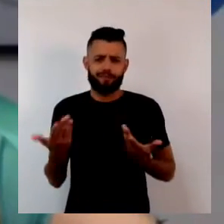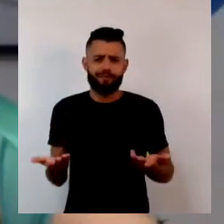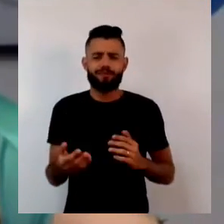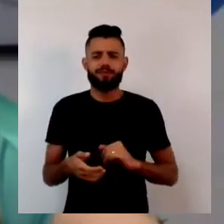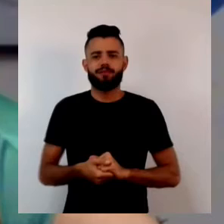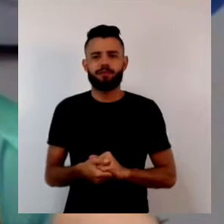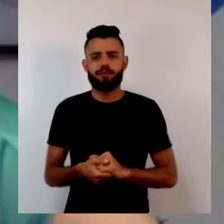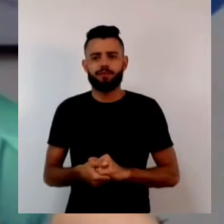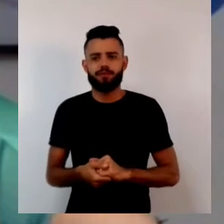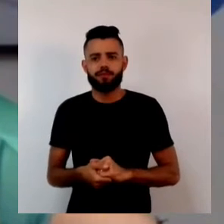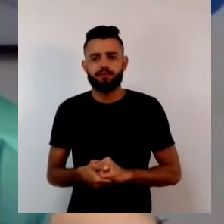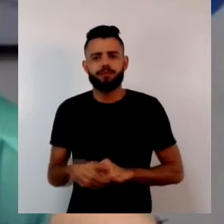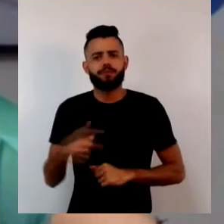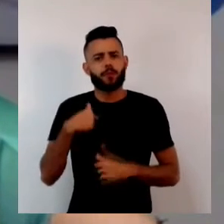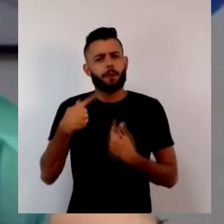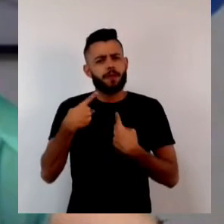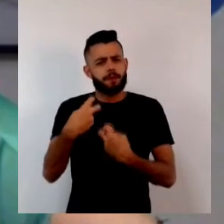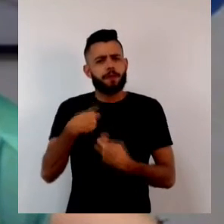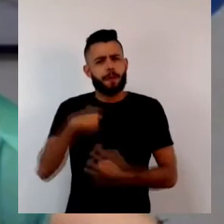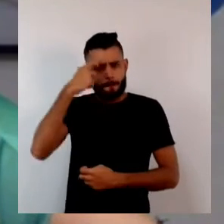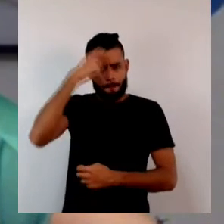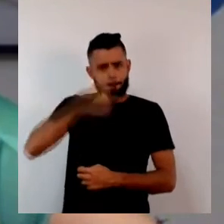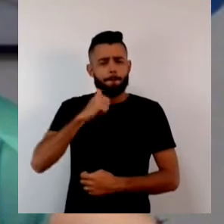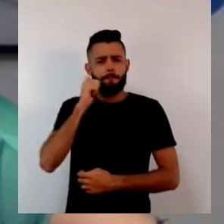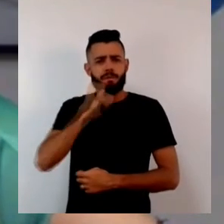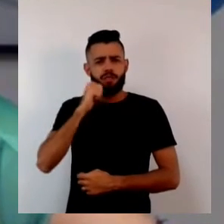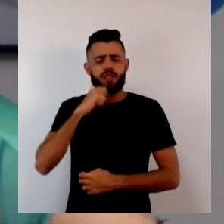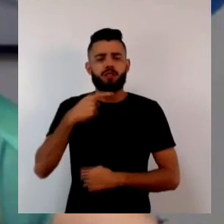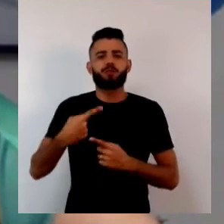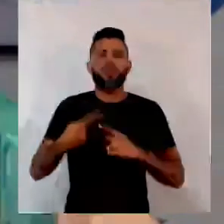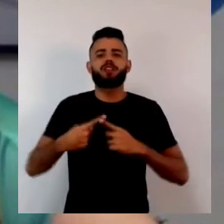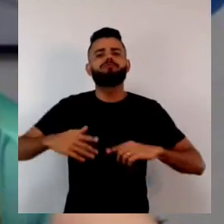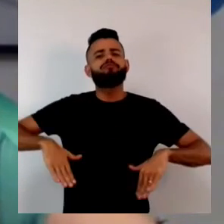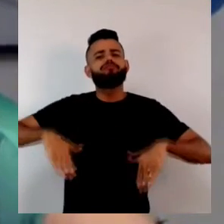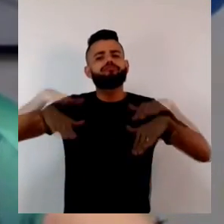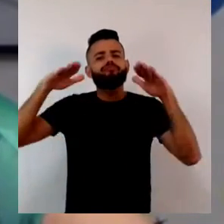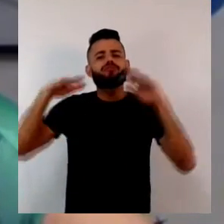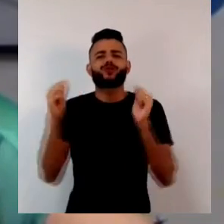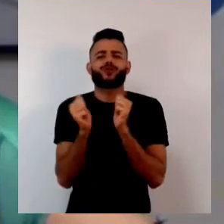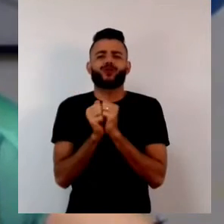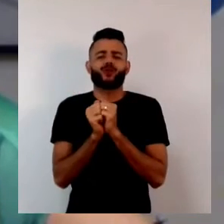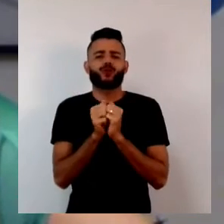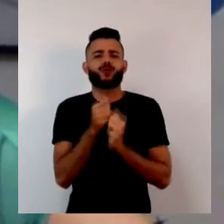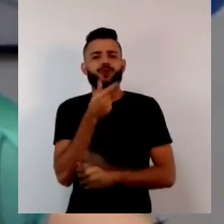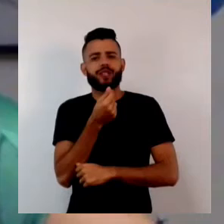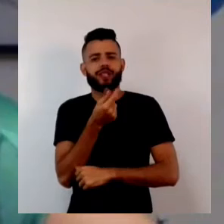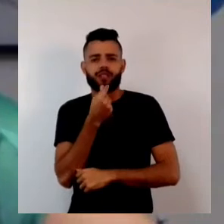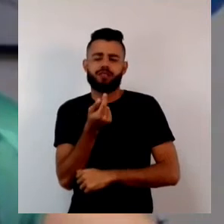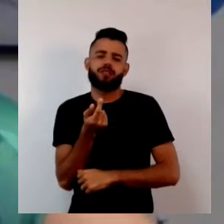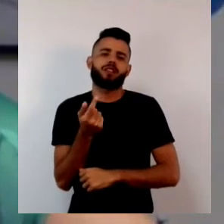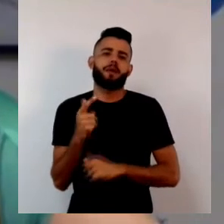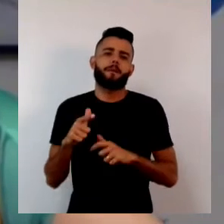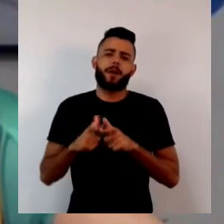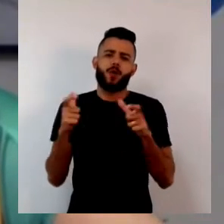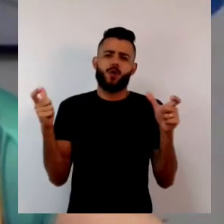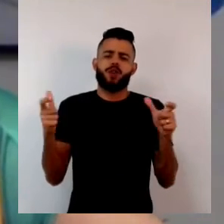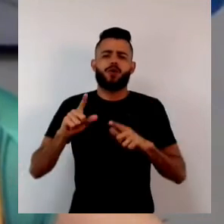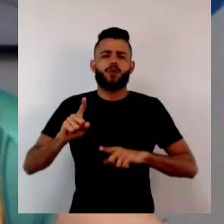Percebi que eu sou uma mulher, porque eu cresci no meio de muito menino, só tenho irmãos, a maior parte dos meus primos são homens, os da minha